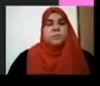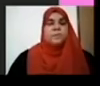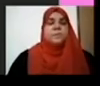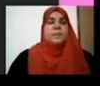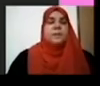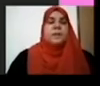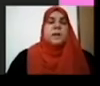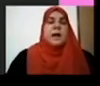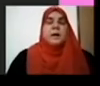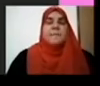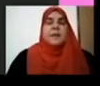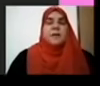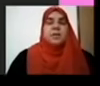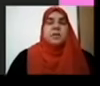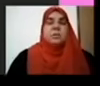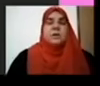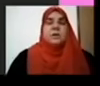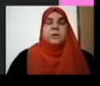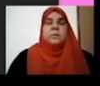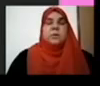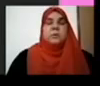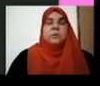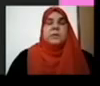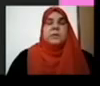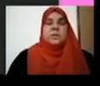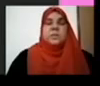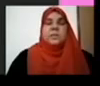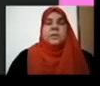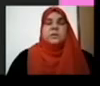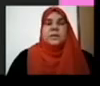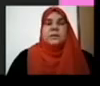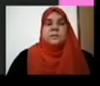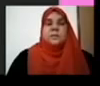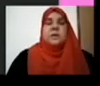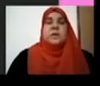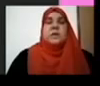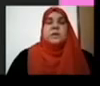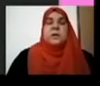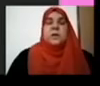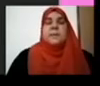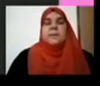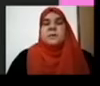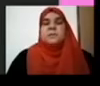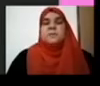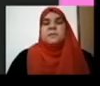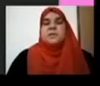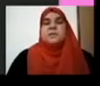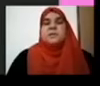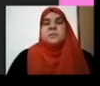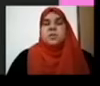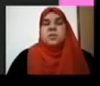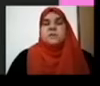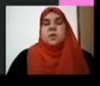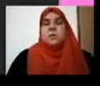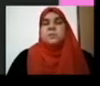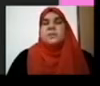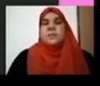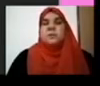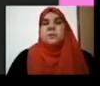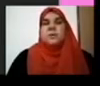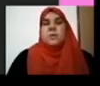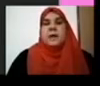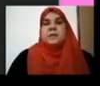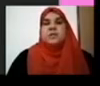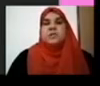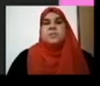produto. Agora, partindo aqui do produto da soma pela diferença, eu não preciso fazer a distributiva. Como os